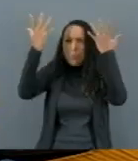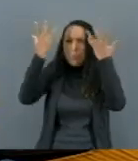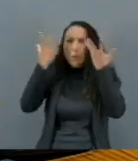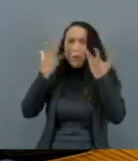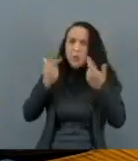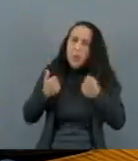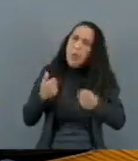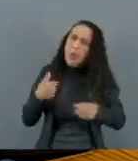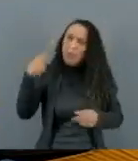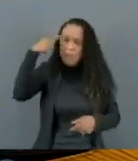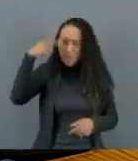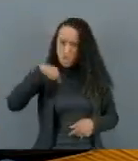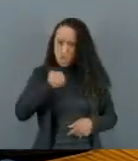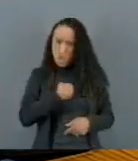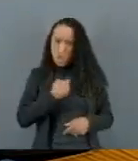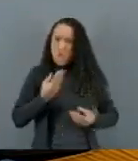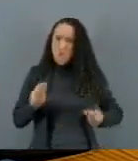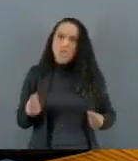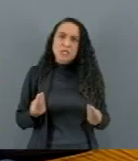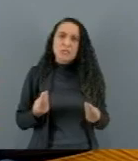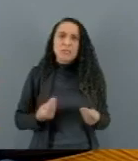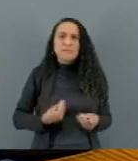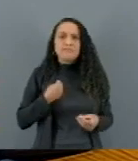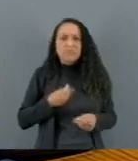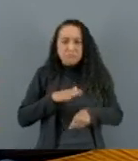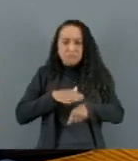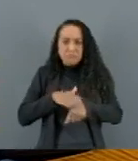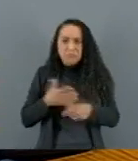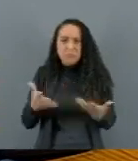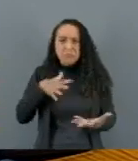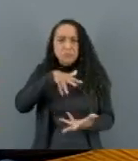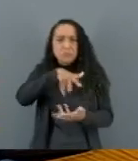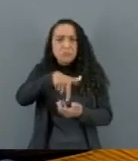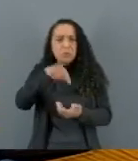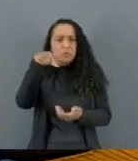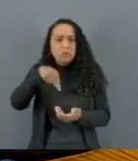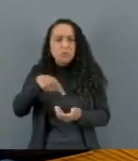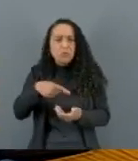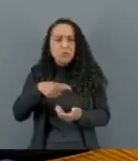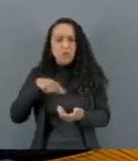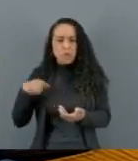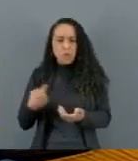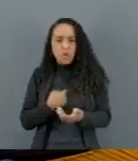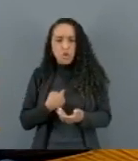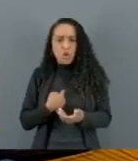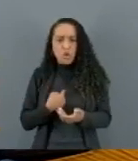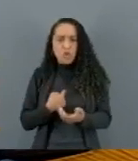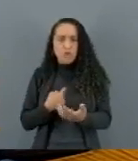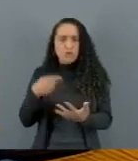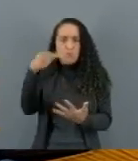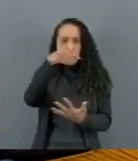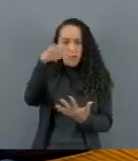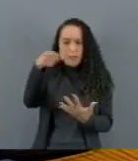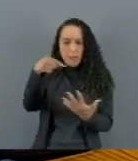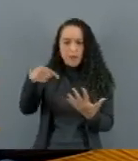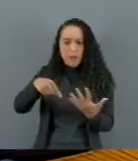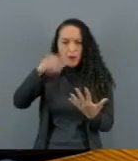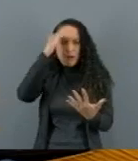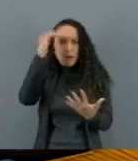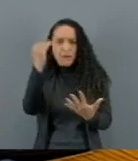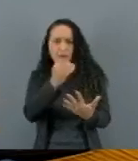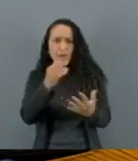como se nós estivéssemos vivendo num mundo em que os nossos parâmetros, as